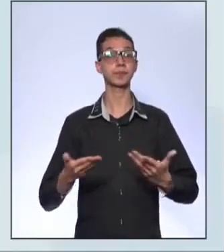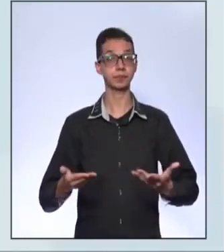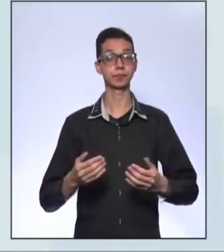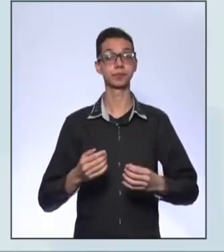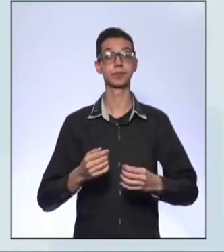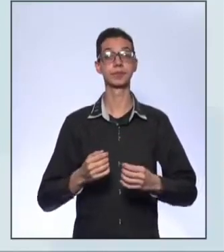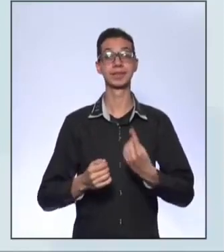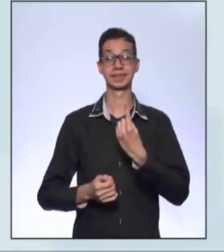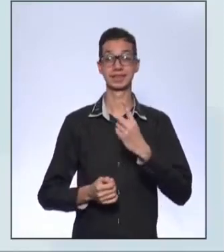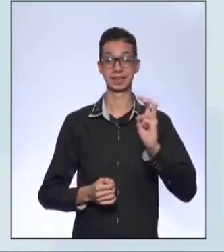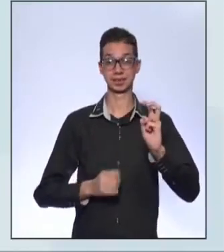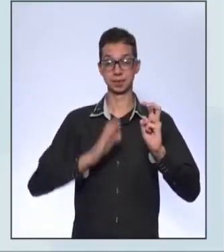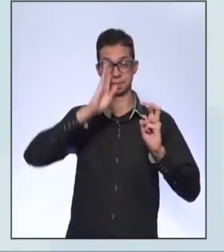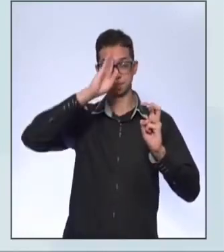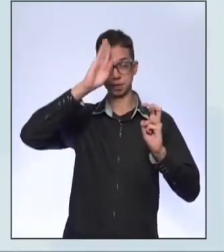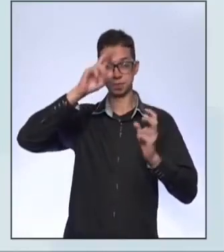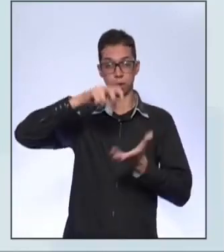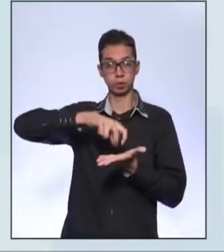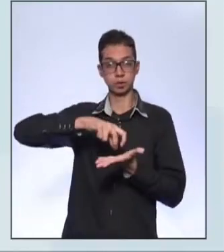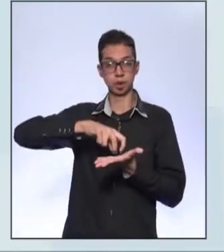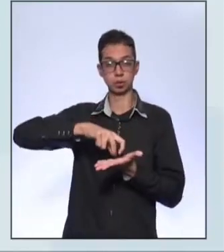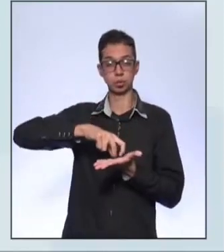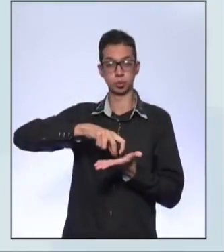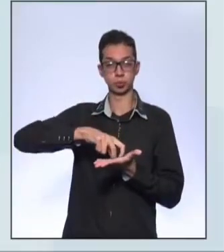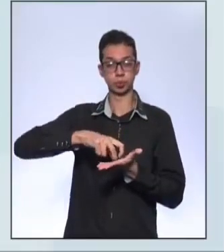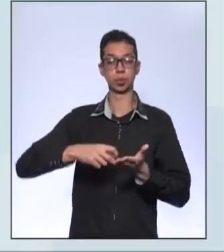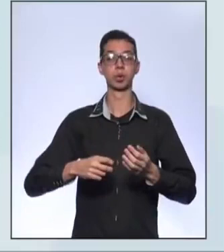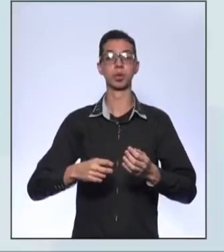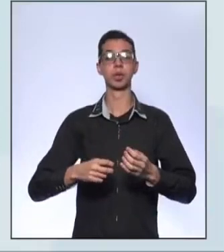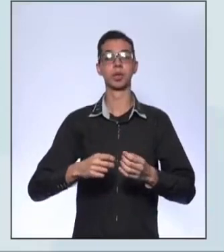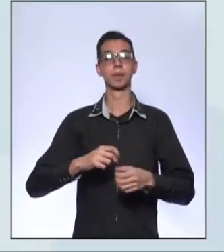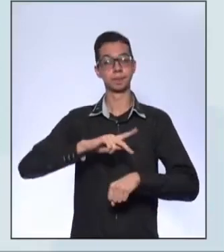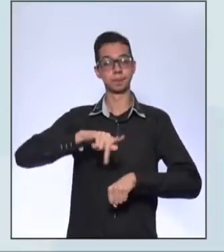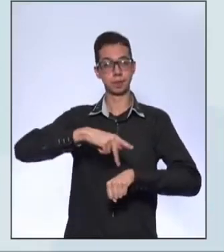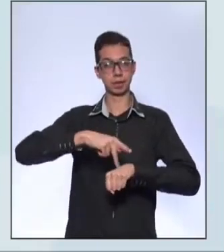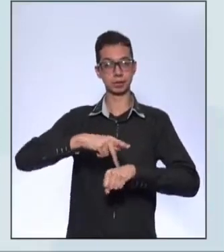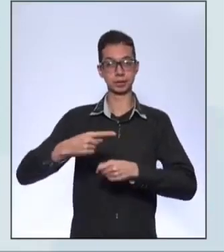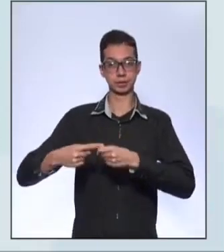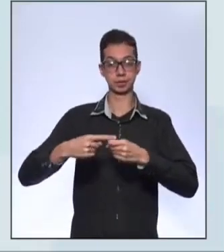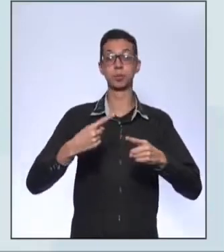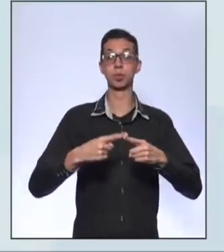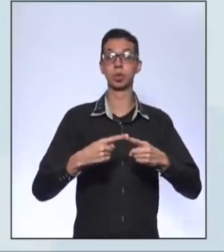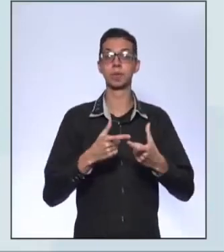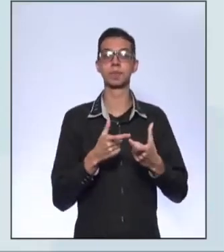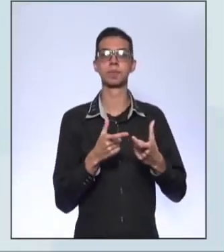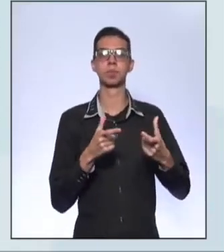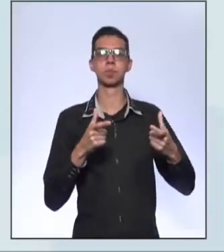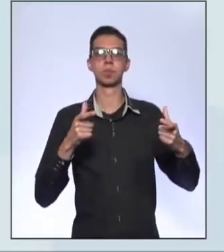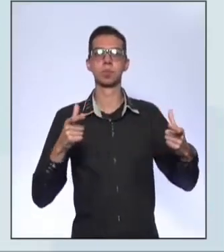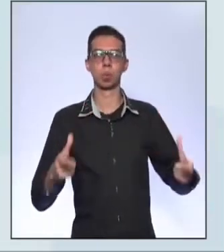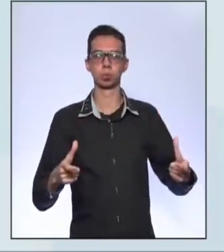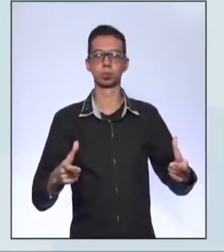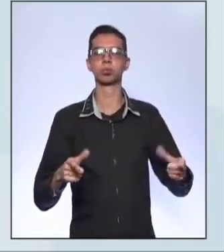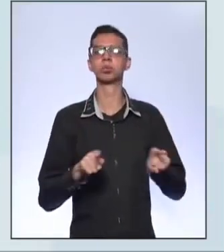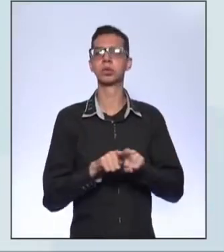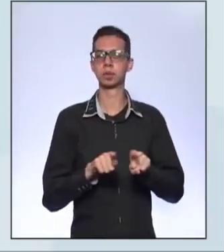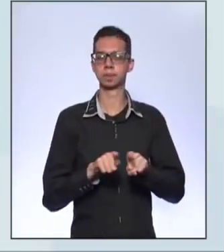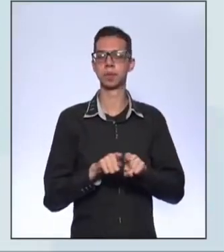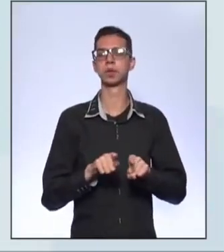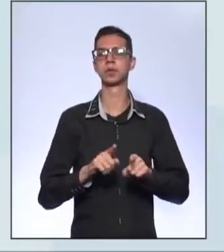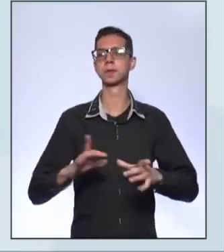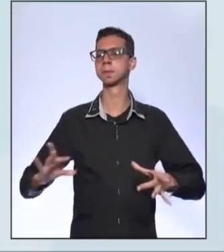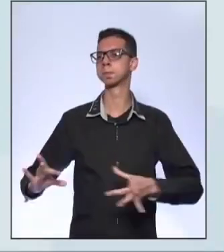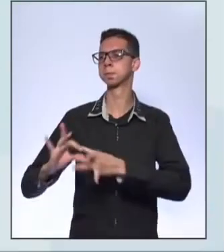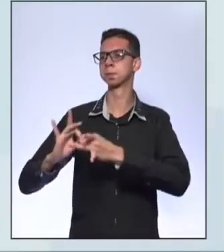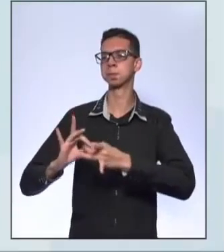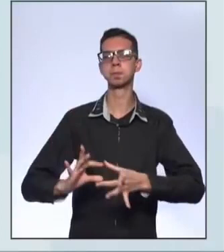são 15 principais centros urbanos do país que caracterizam por seu grande porte e por forte e entre